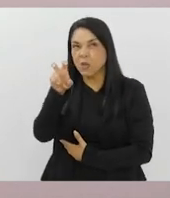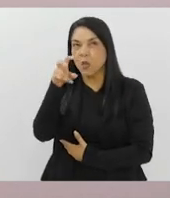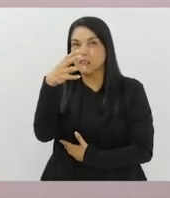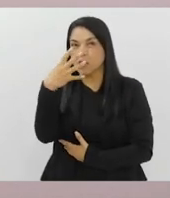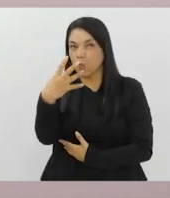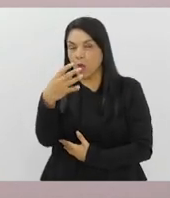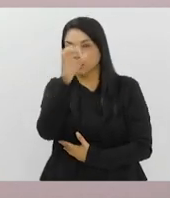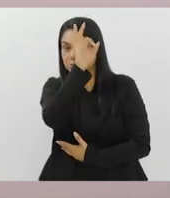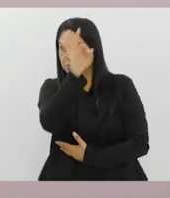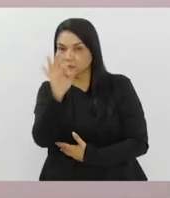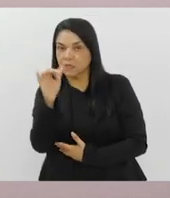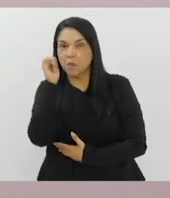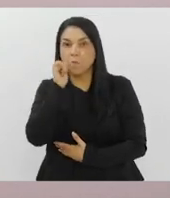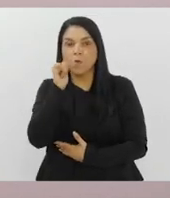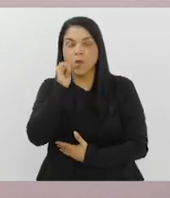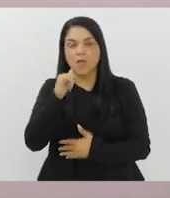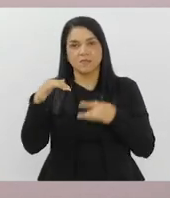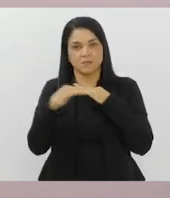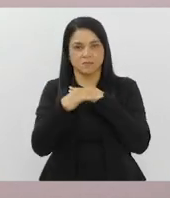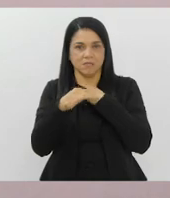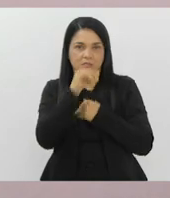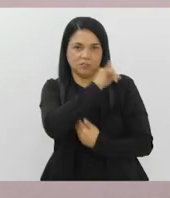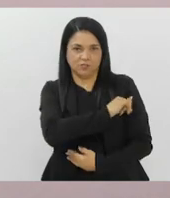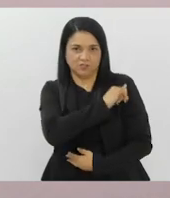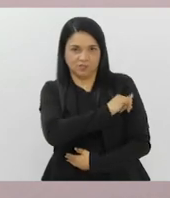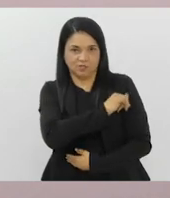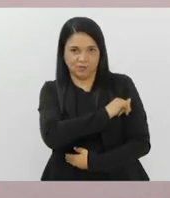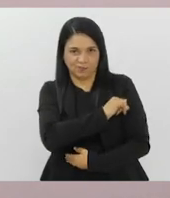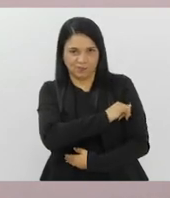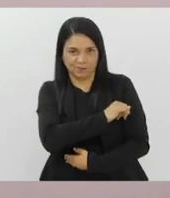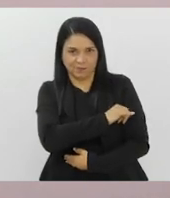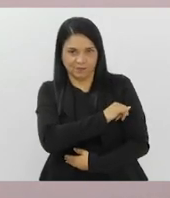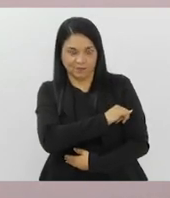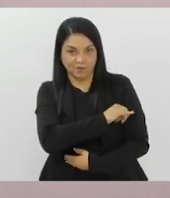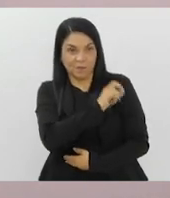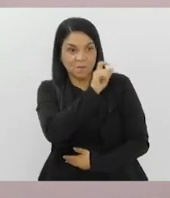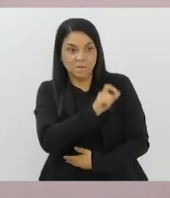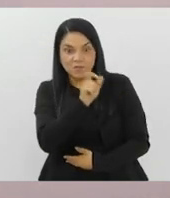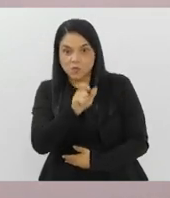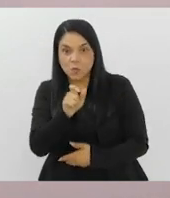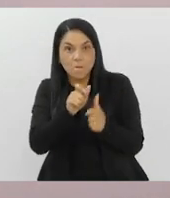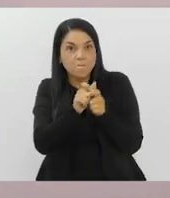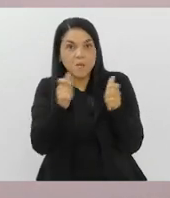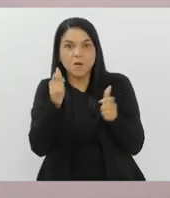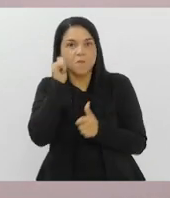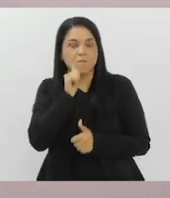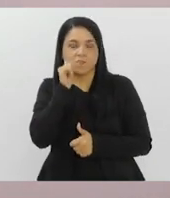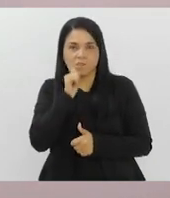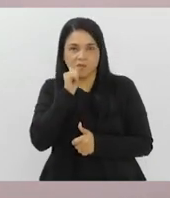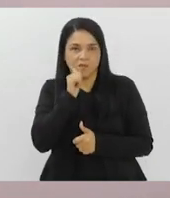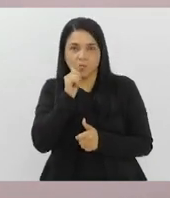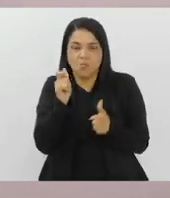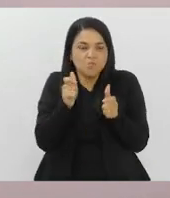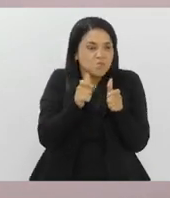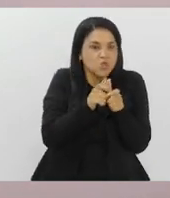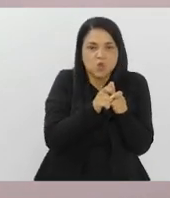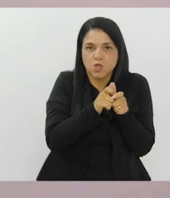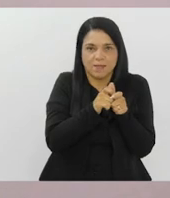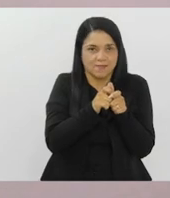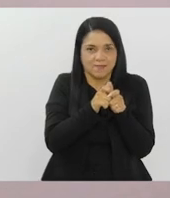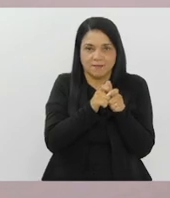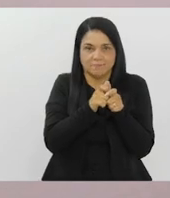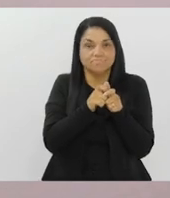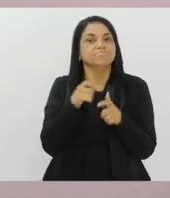54% de mulheres na cidade. Então, a gente está falando de uma maioria de pessoas, a gente não está falando de para uma minoria. E isso